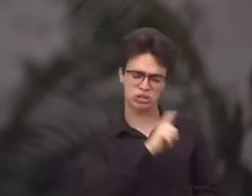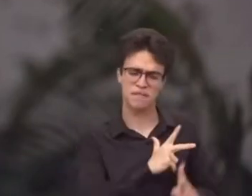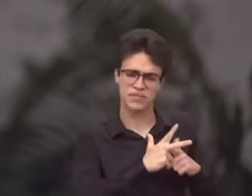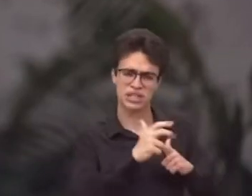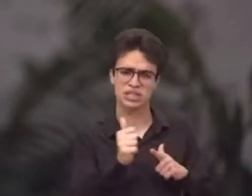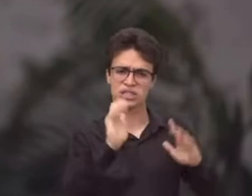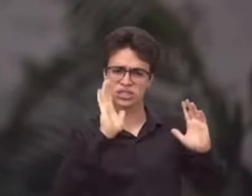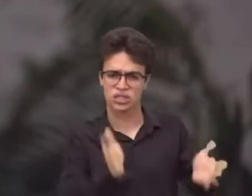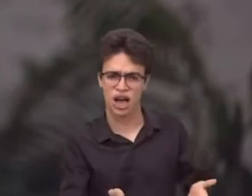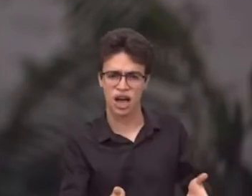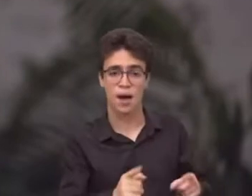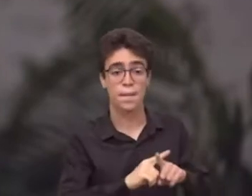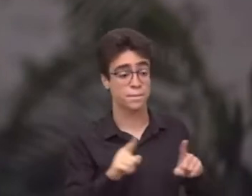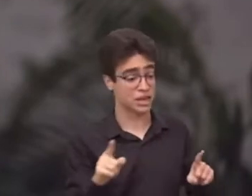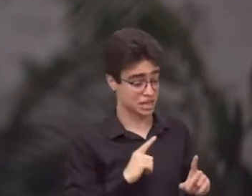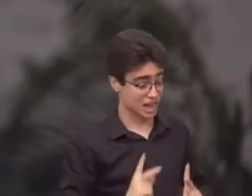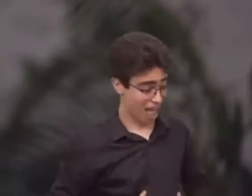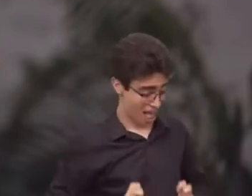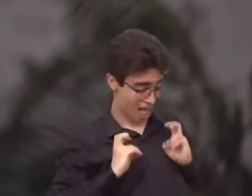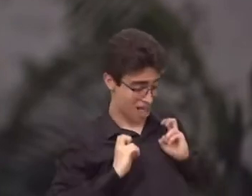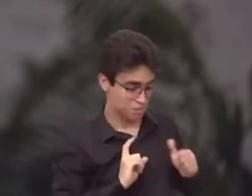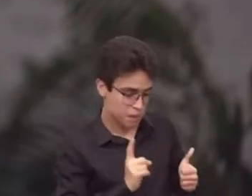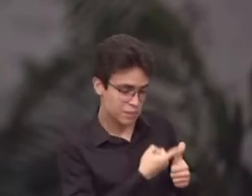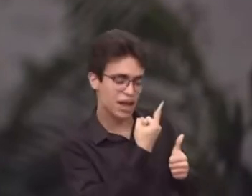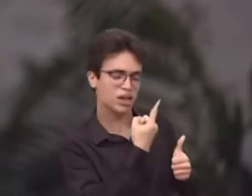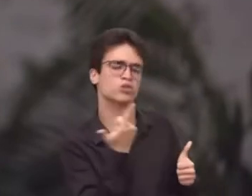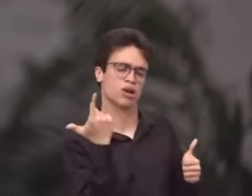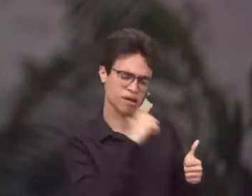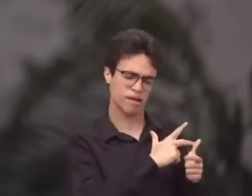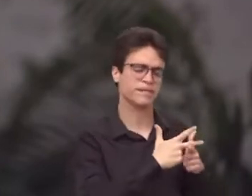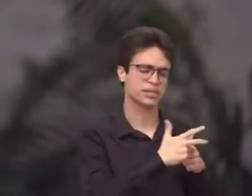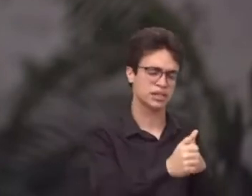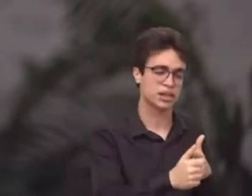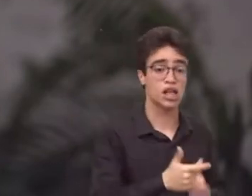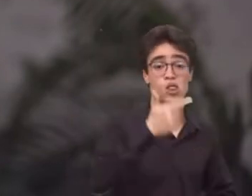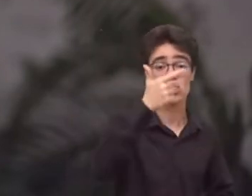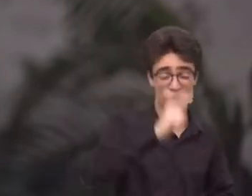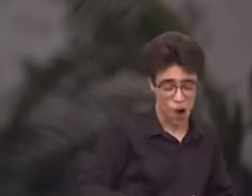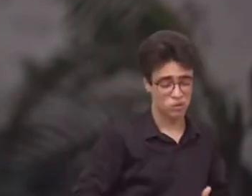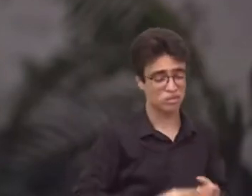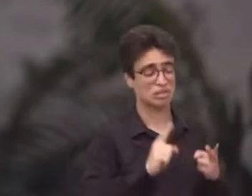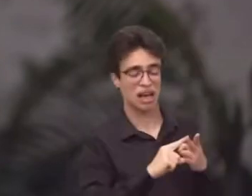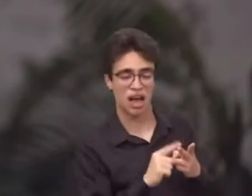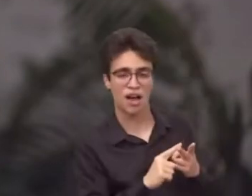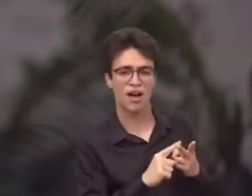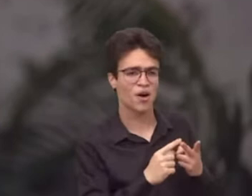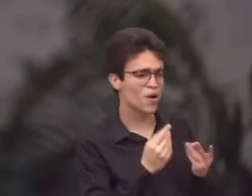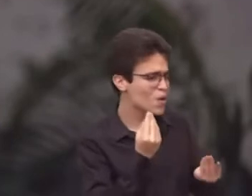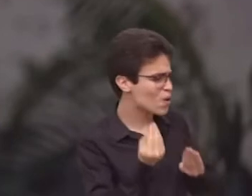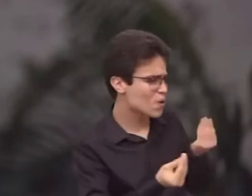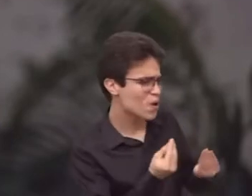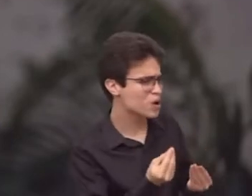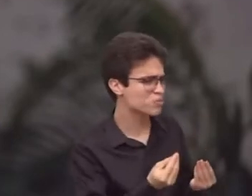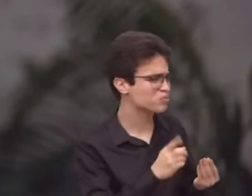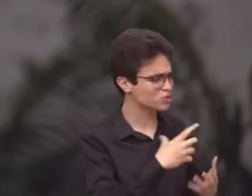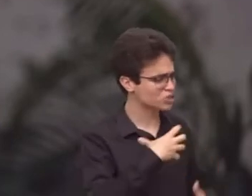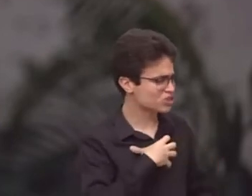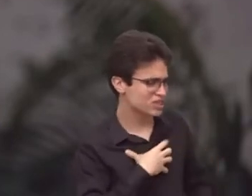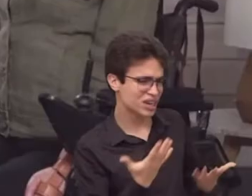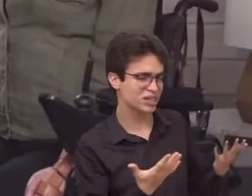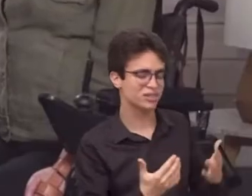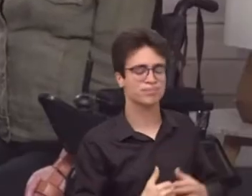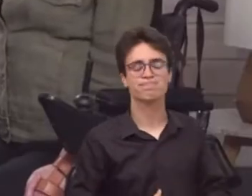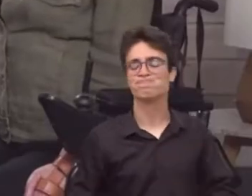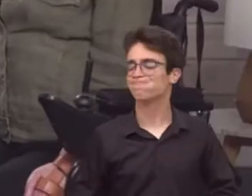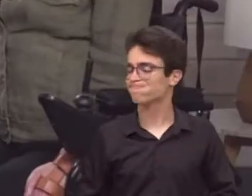mas aí vem um primeiro câncer e você enfrentou e venceu e depois veio o segundo como é que você lida com tudo isso